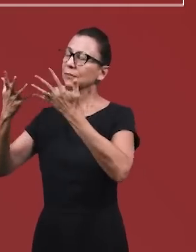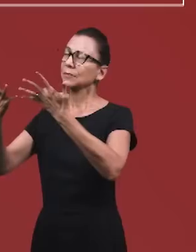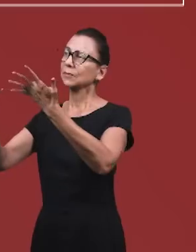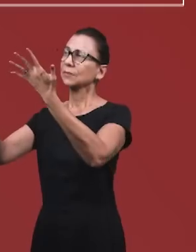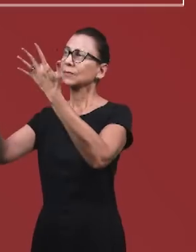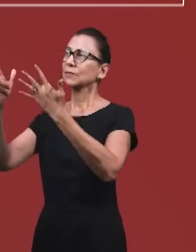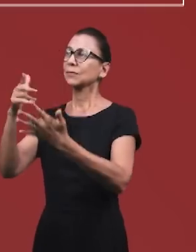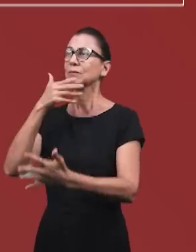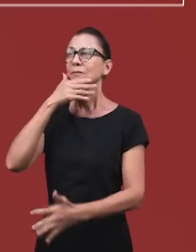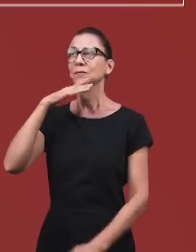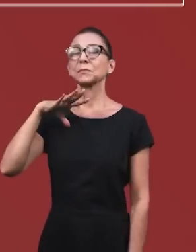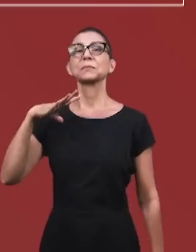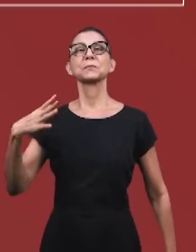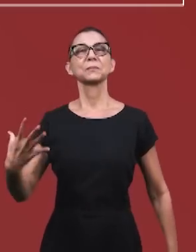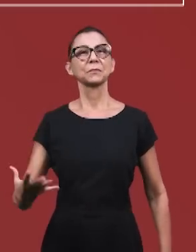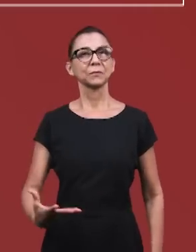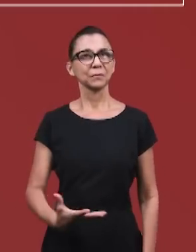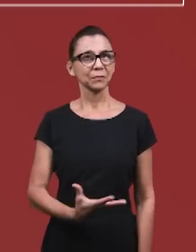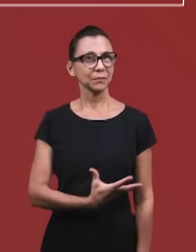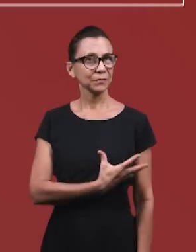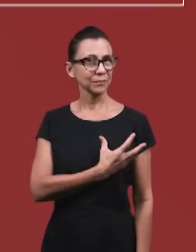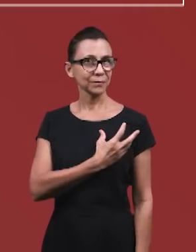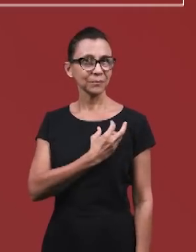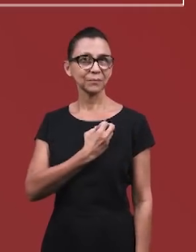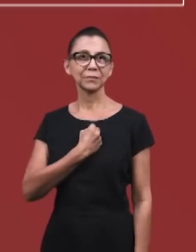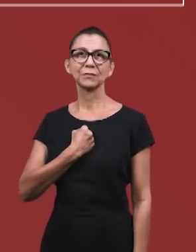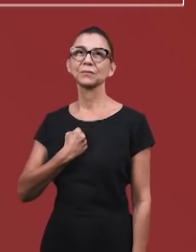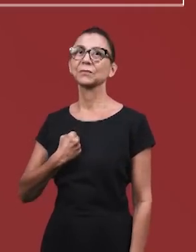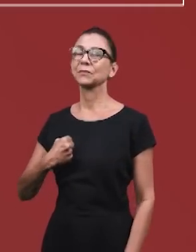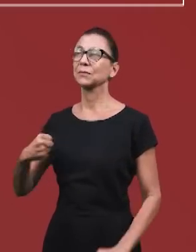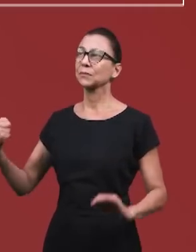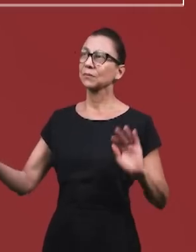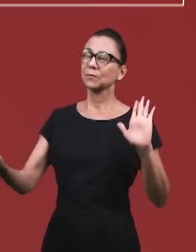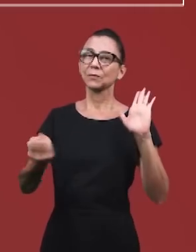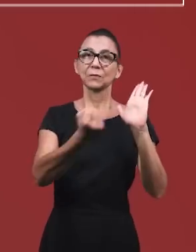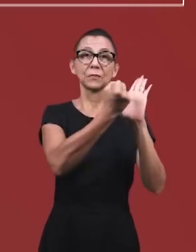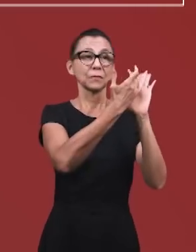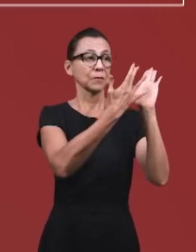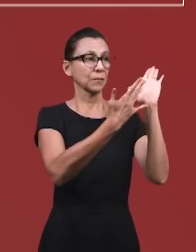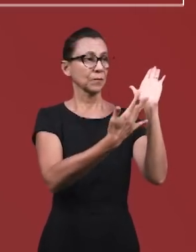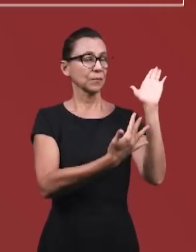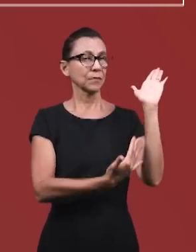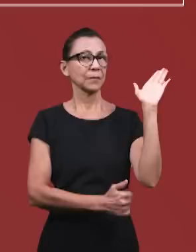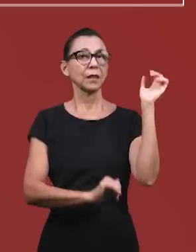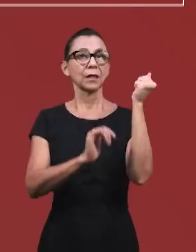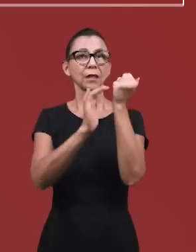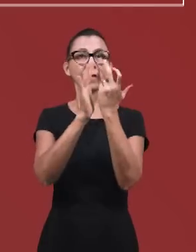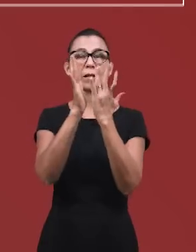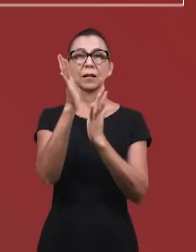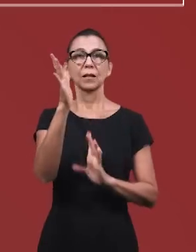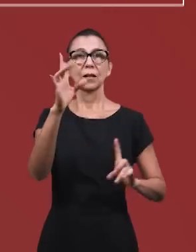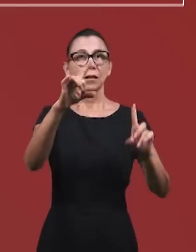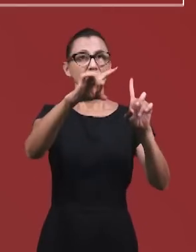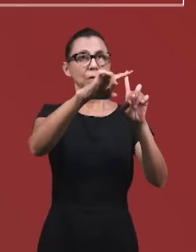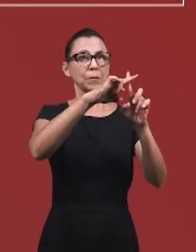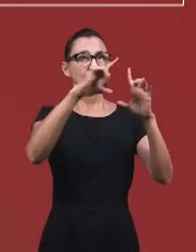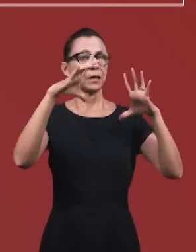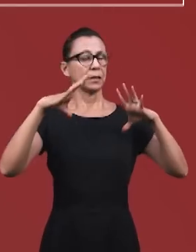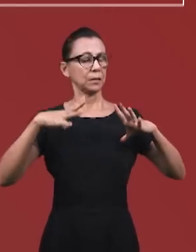meu Salvador. Já me lavou teu sangue